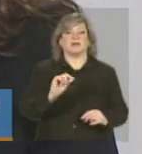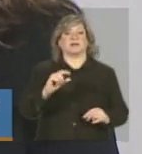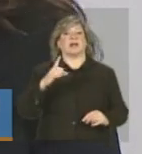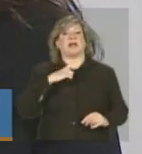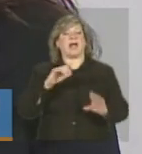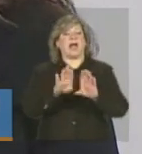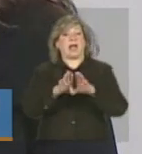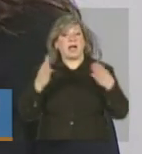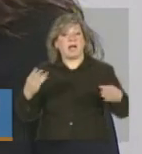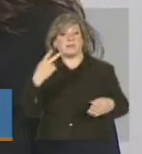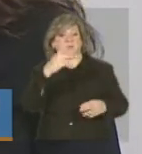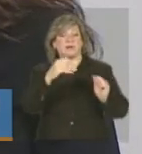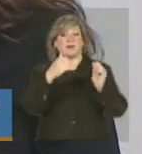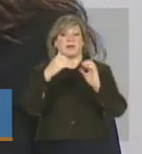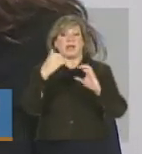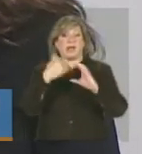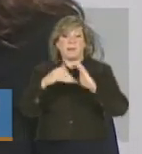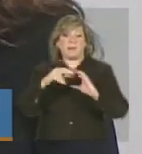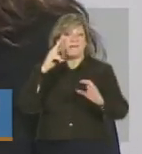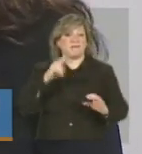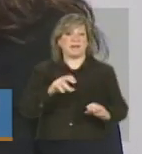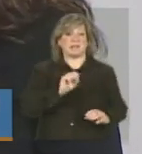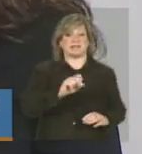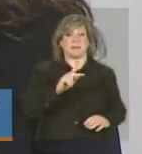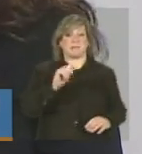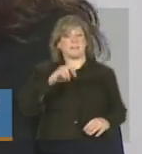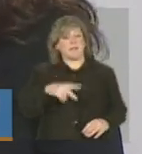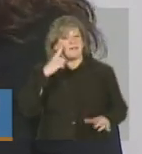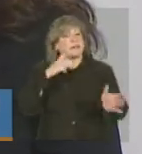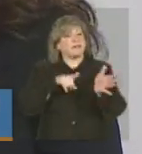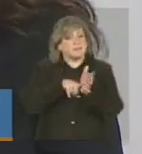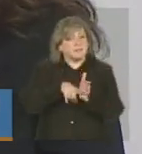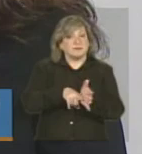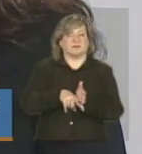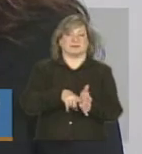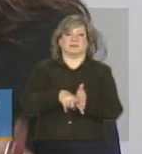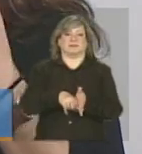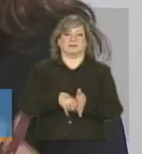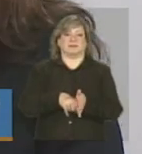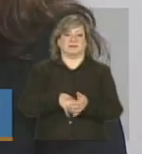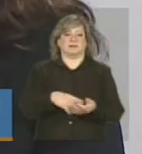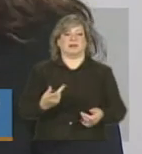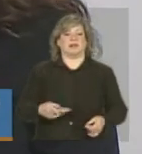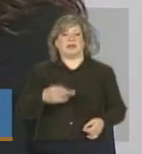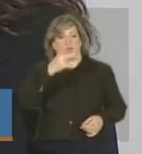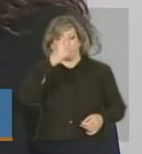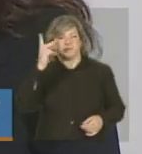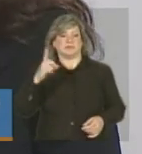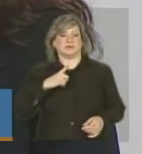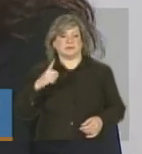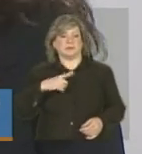abra aí seu e-mail e veja na caixa de spam. Dá uma conferida, Dá né? uma conferida. A pessoa com a gente no